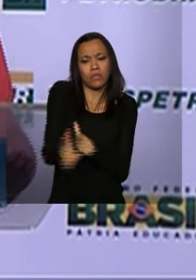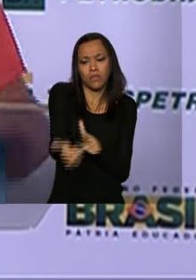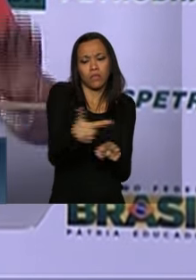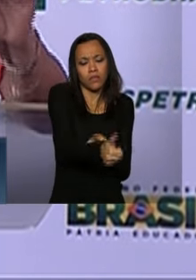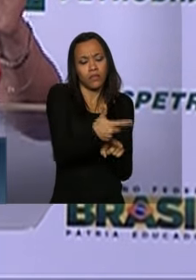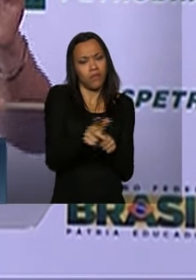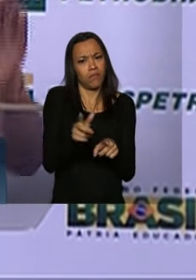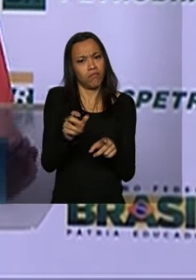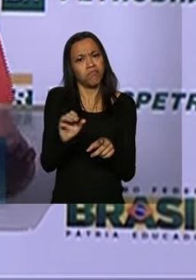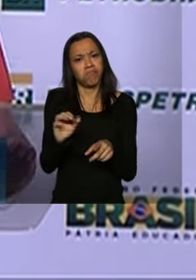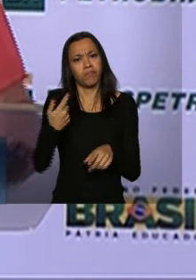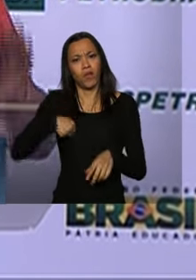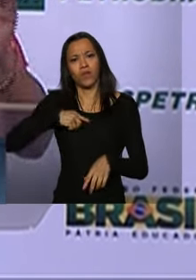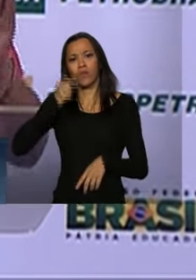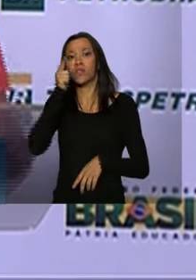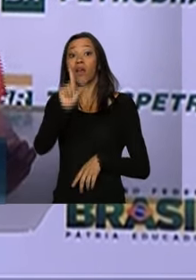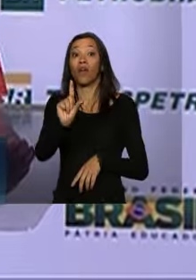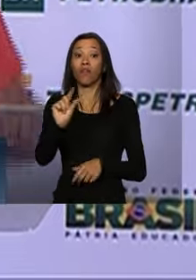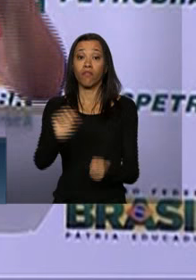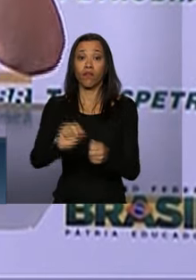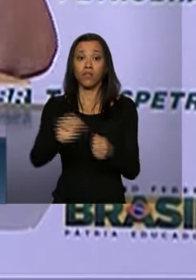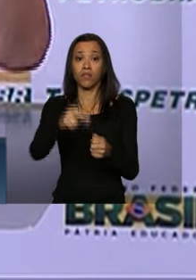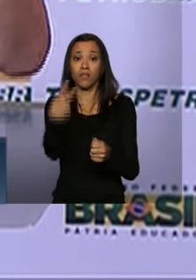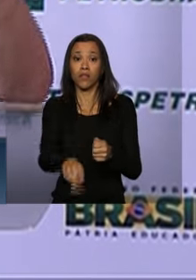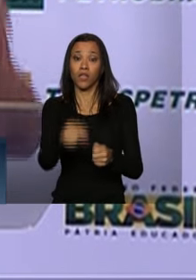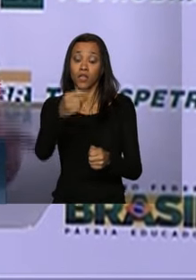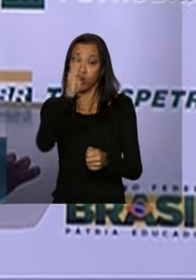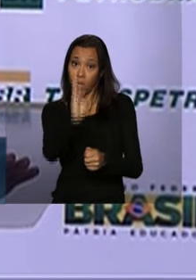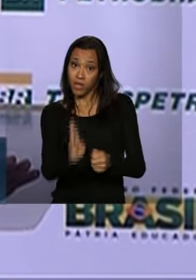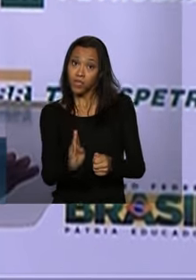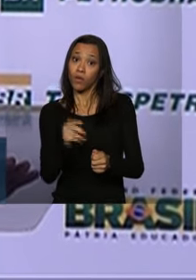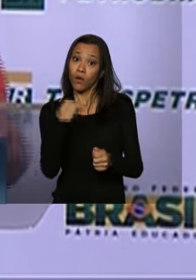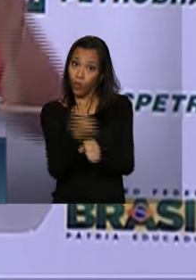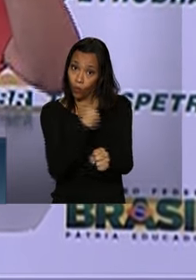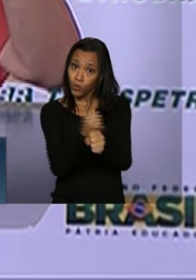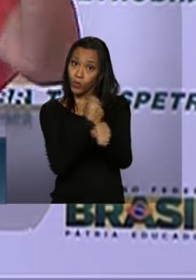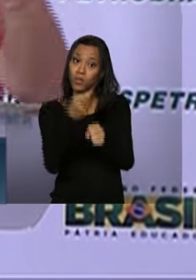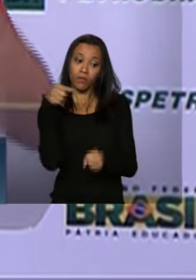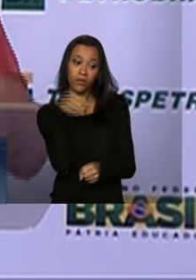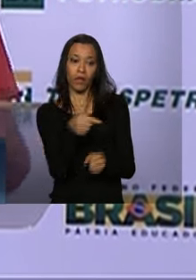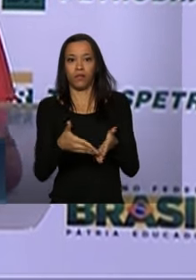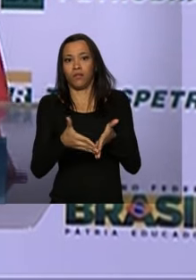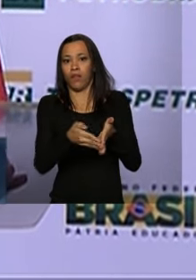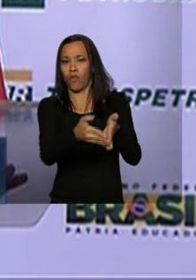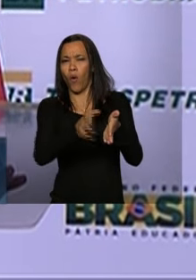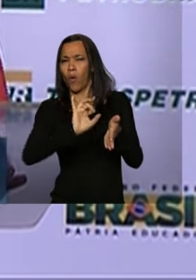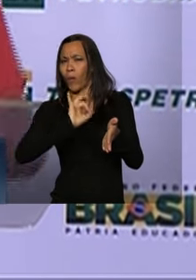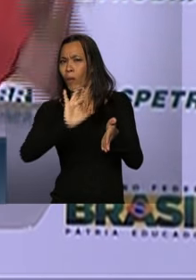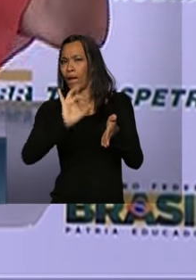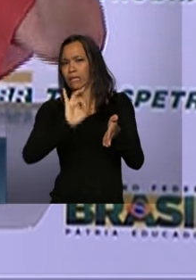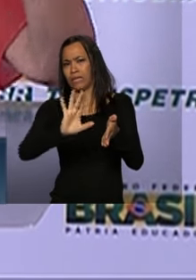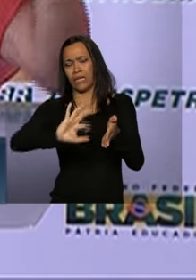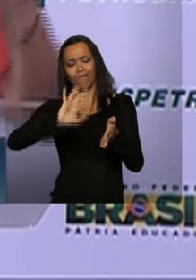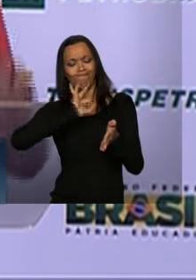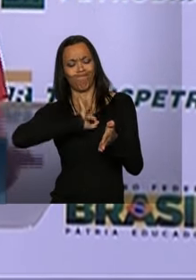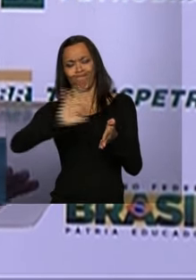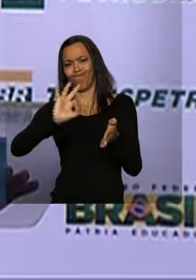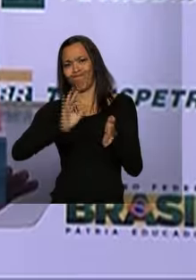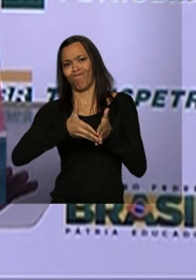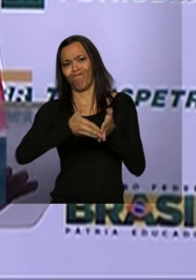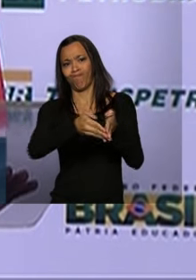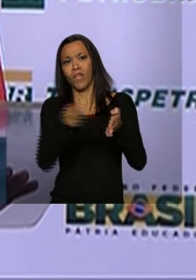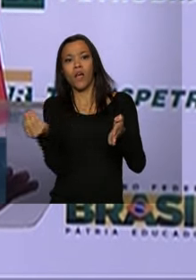consegue produzir no Brasil esses navios com essa qualidade,